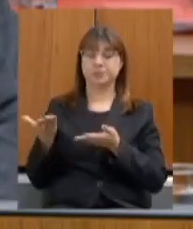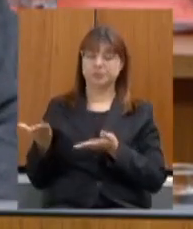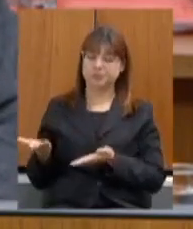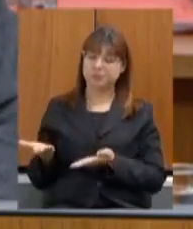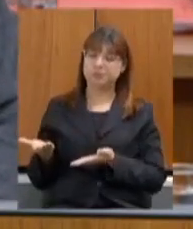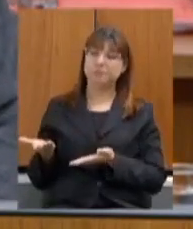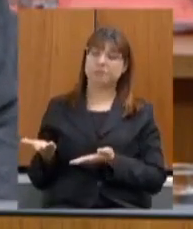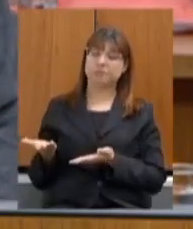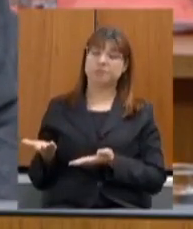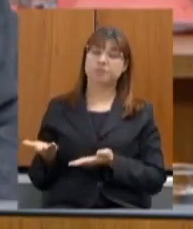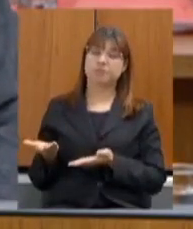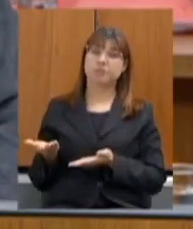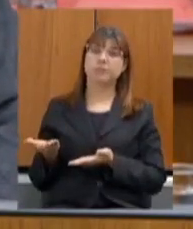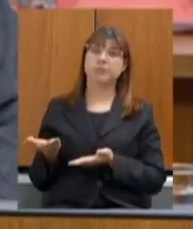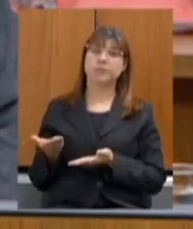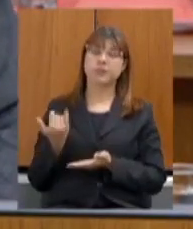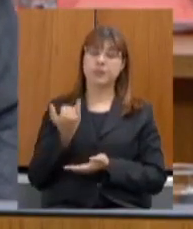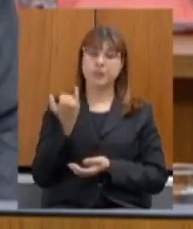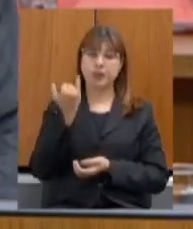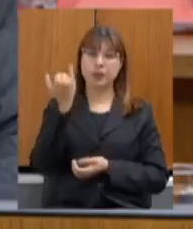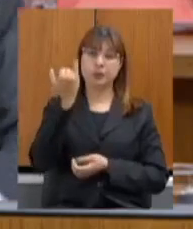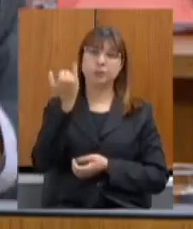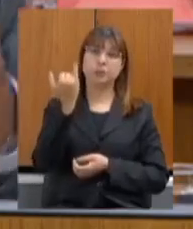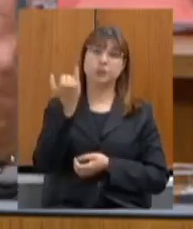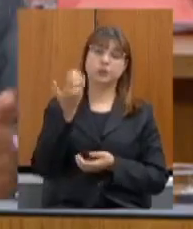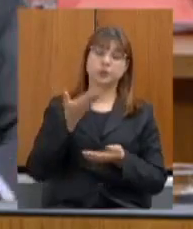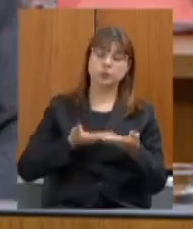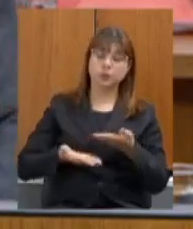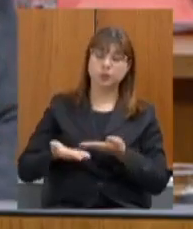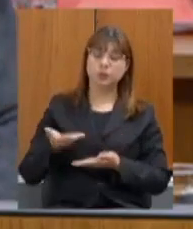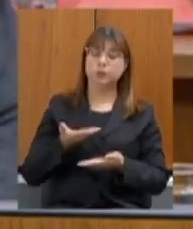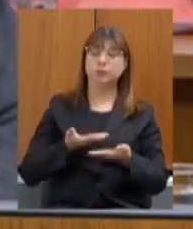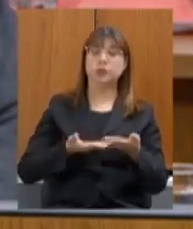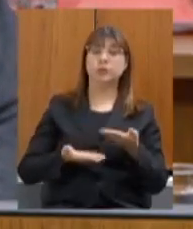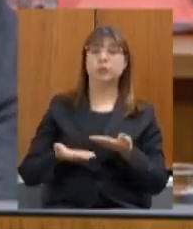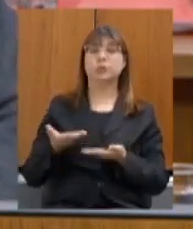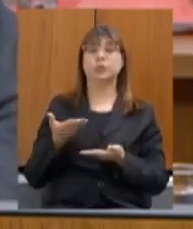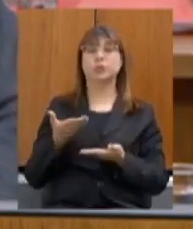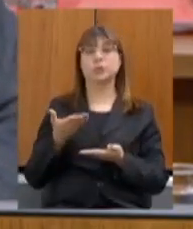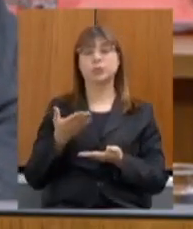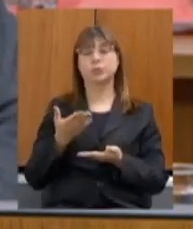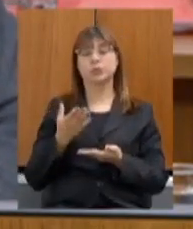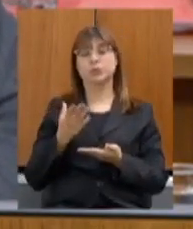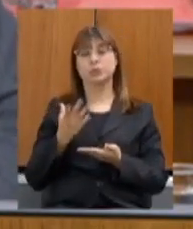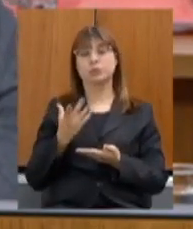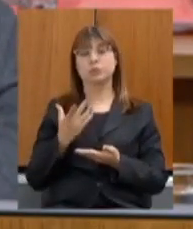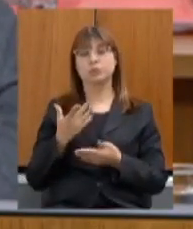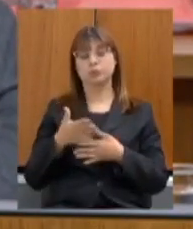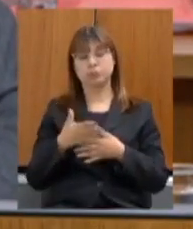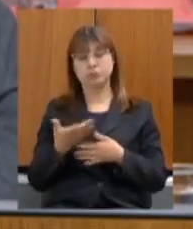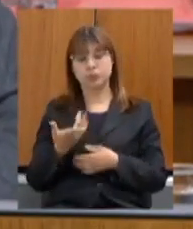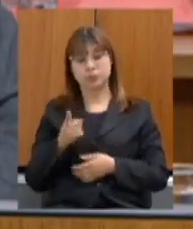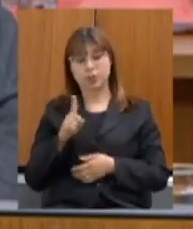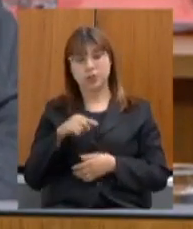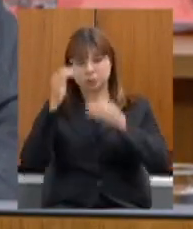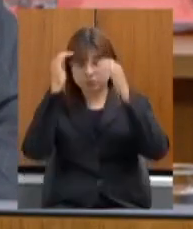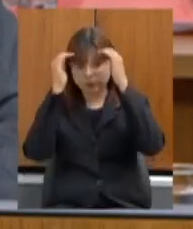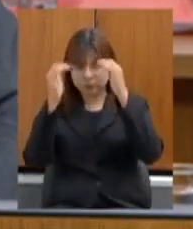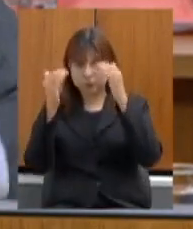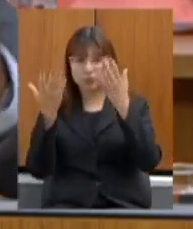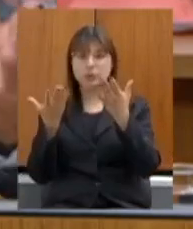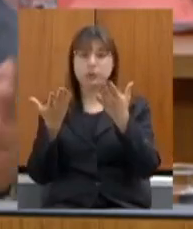muito forte, propiciando, assim, um diálogo cordial, respeitoso e, acima de tudo,